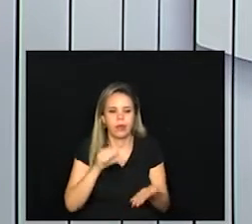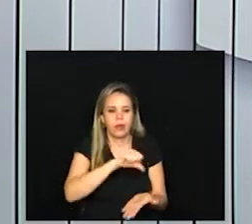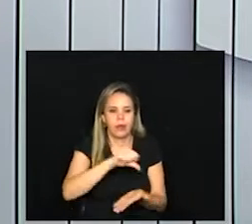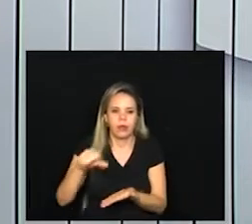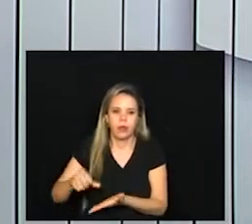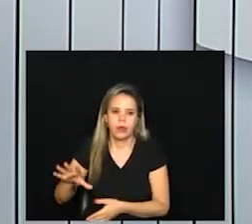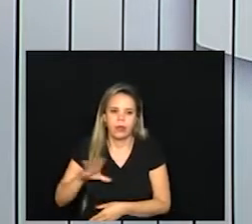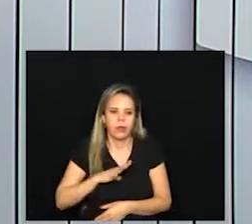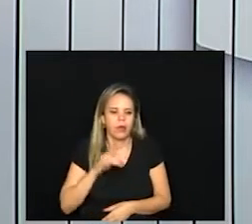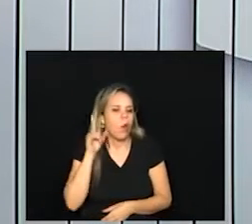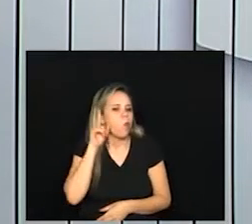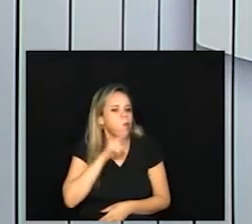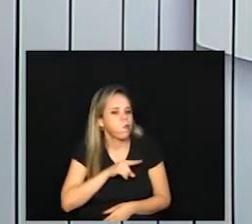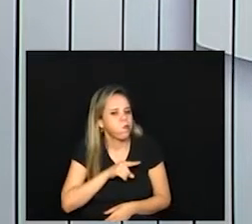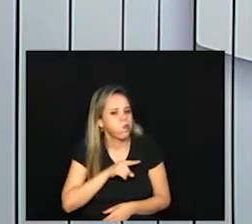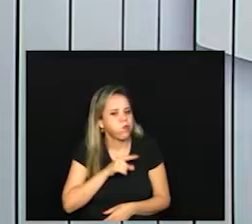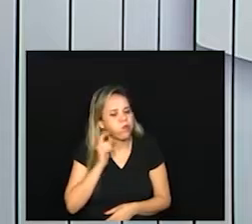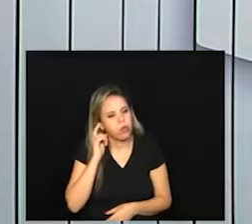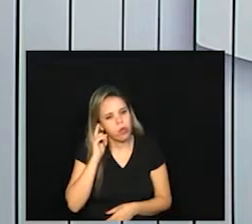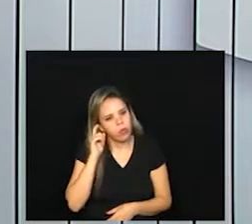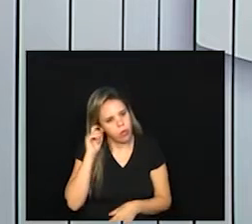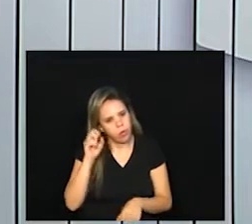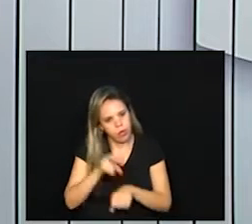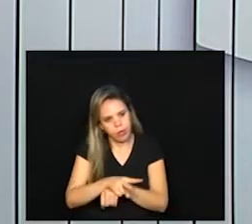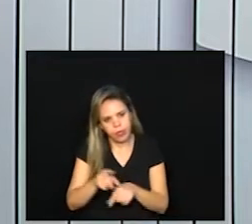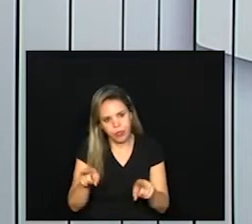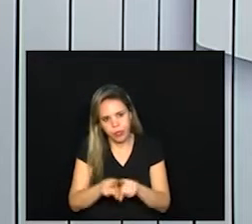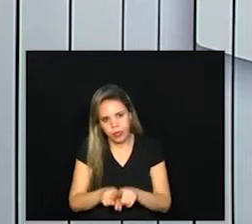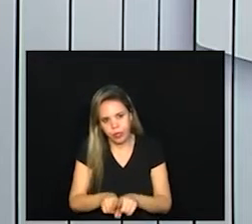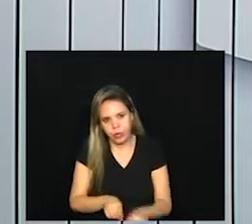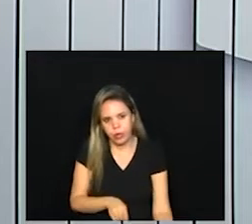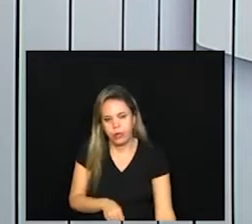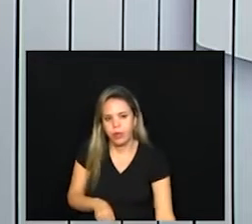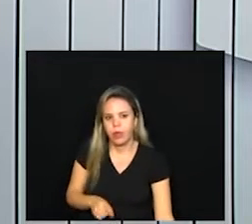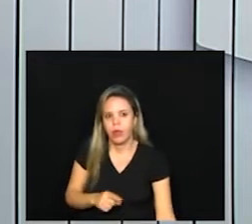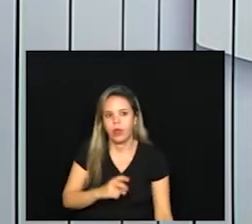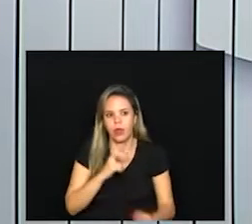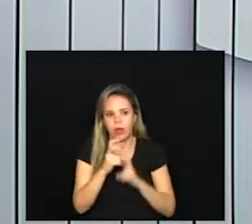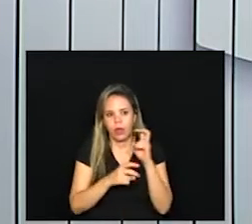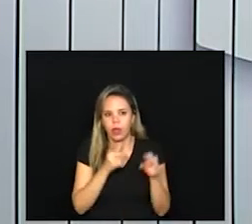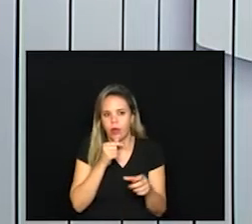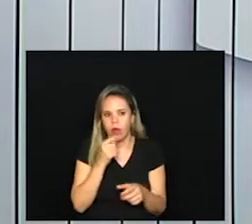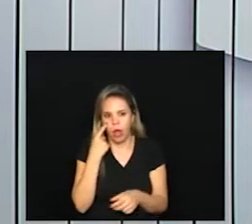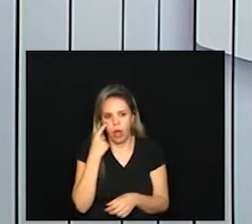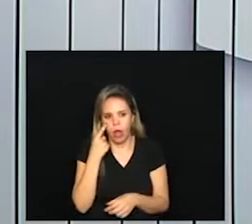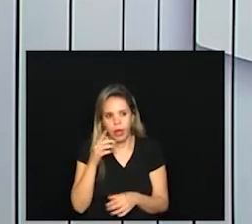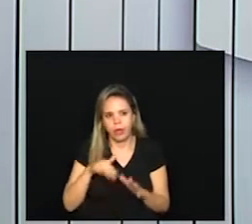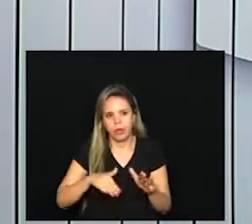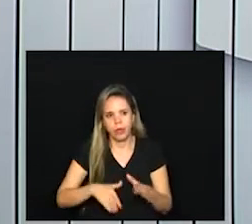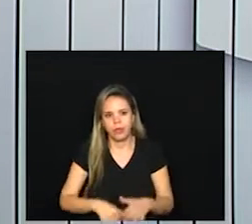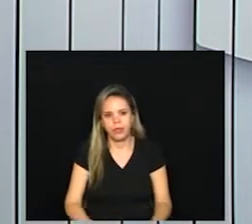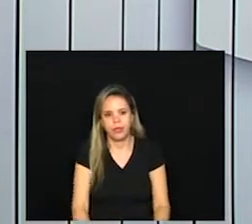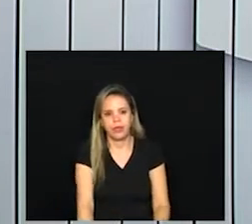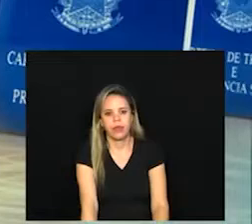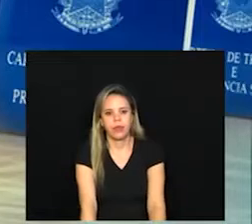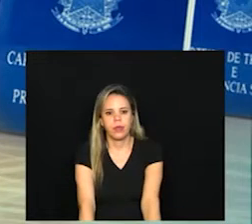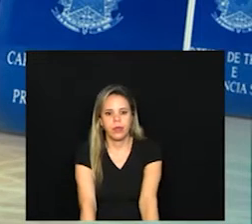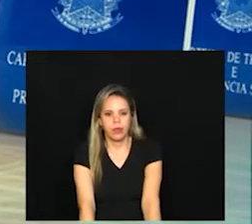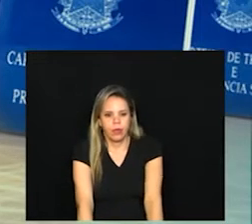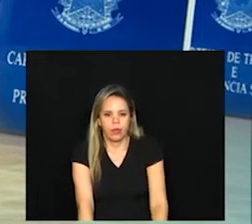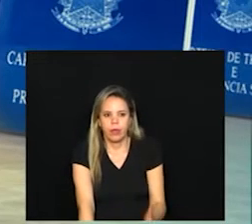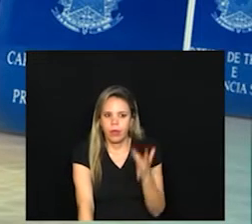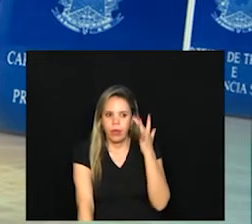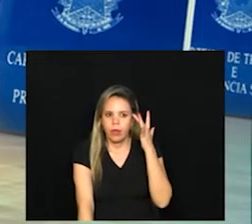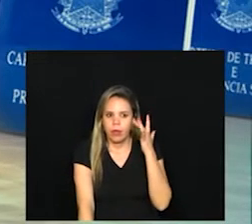para a cidade de Americana, e tem vagas também para um parque aquático, então fique atento. Amanhã